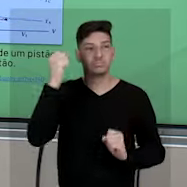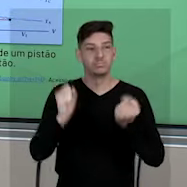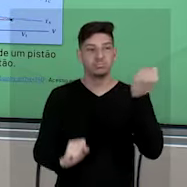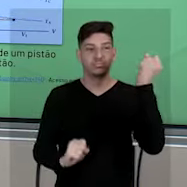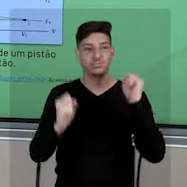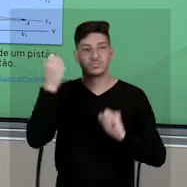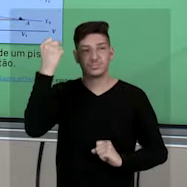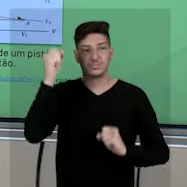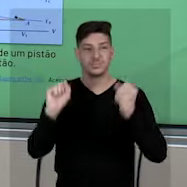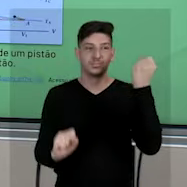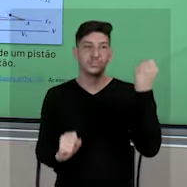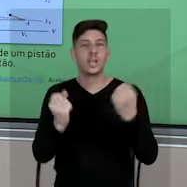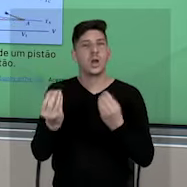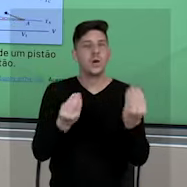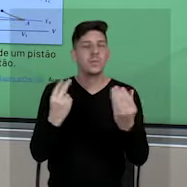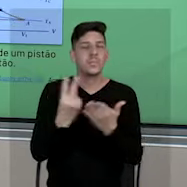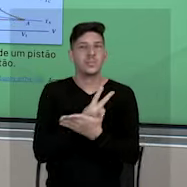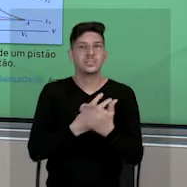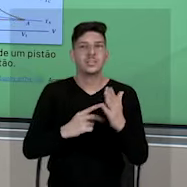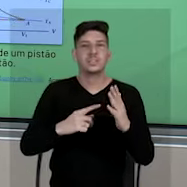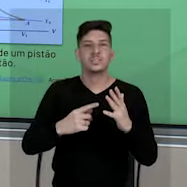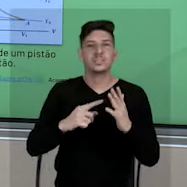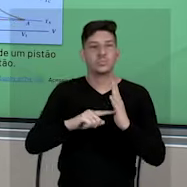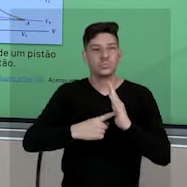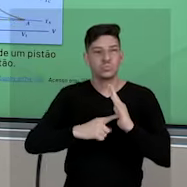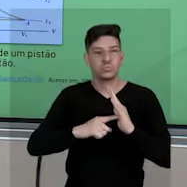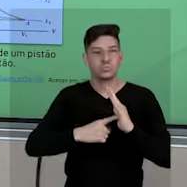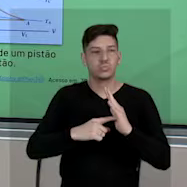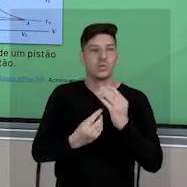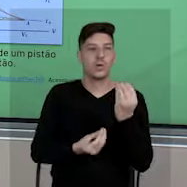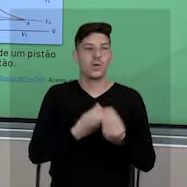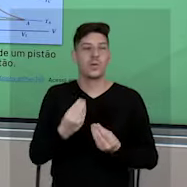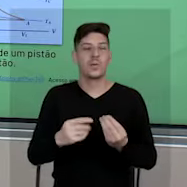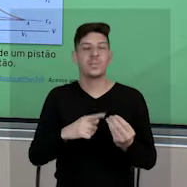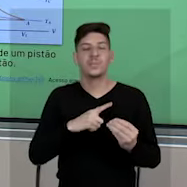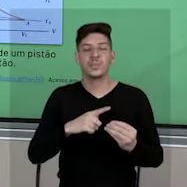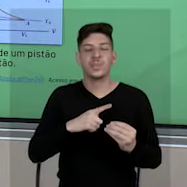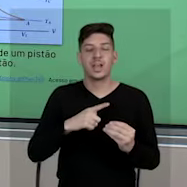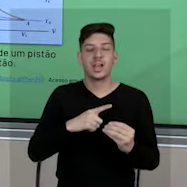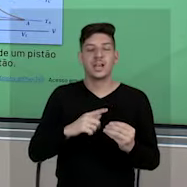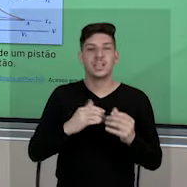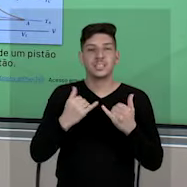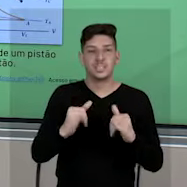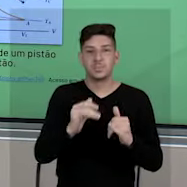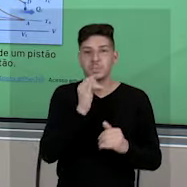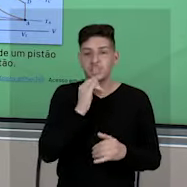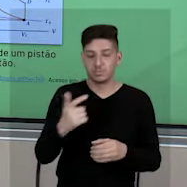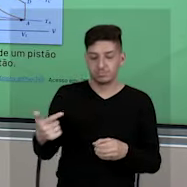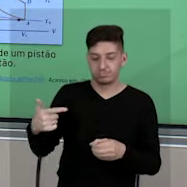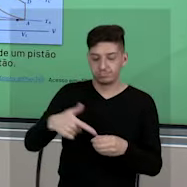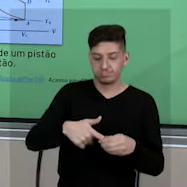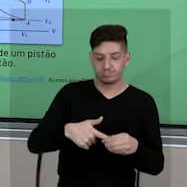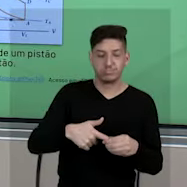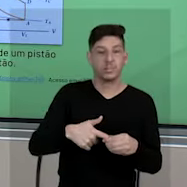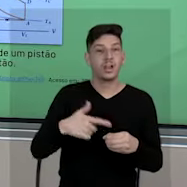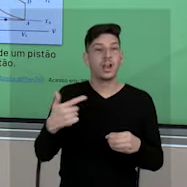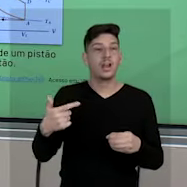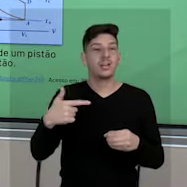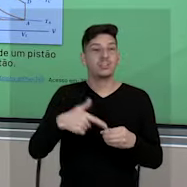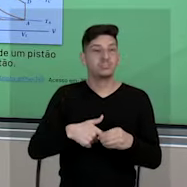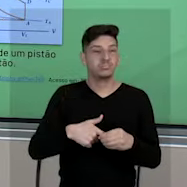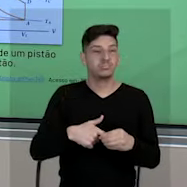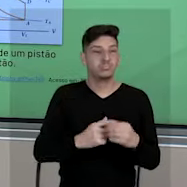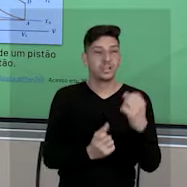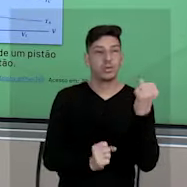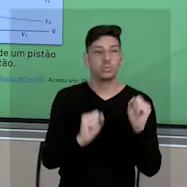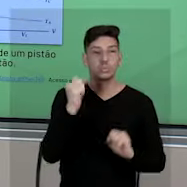vocês. Como que o motor funciona? Como que vem aquela energia, como que a gente coloca a gasolina e aquela gasolina vai lá no motor